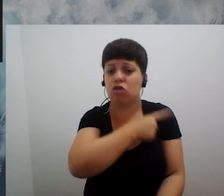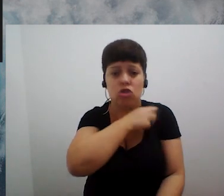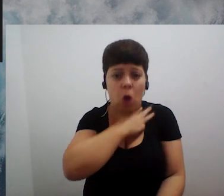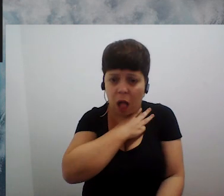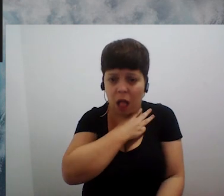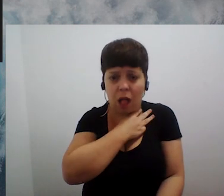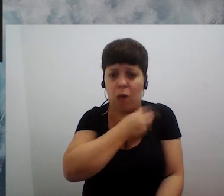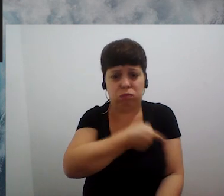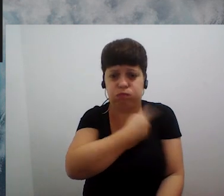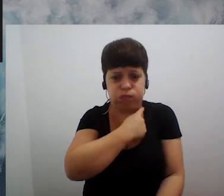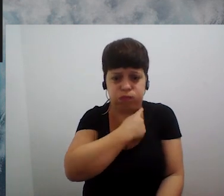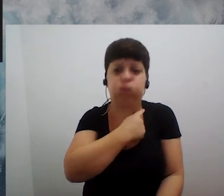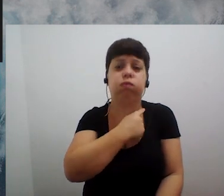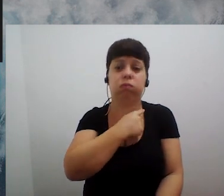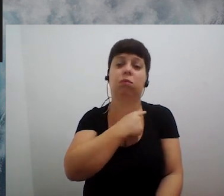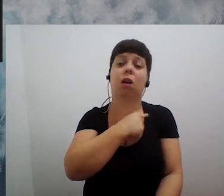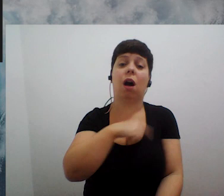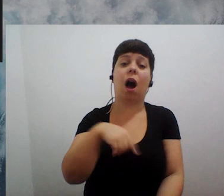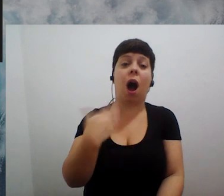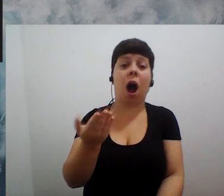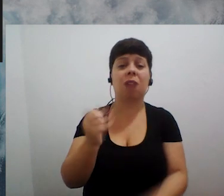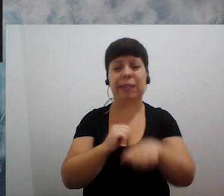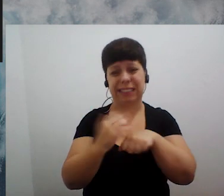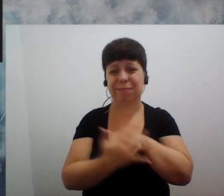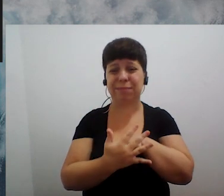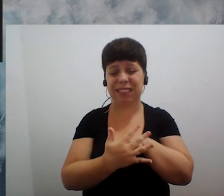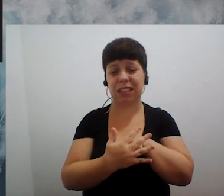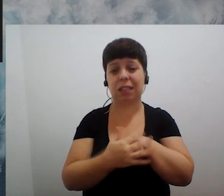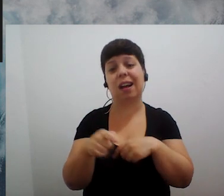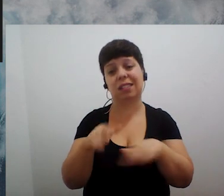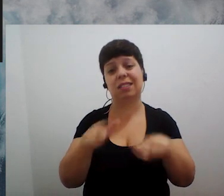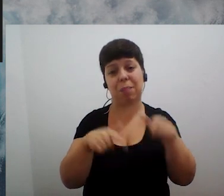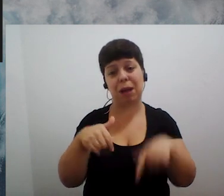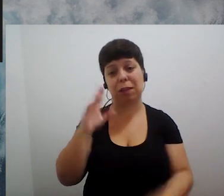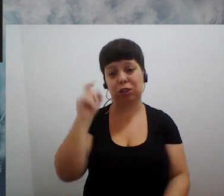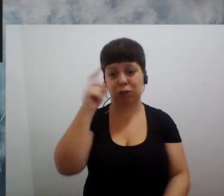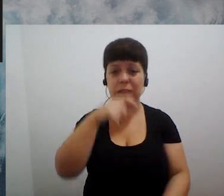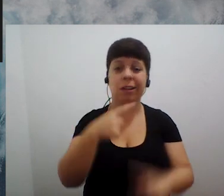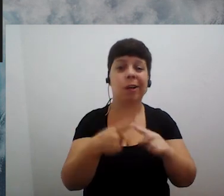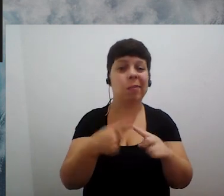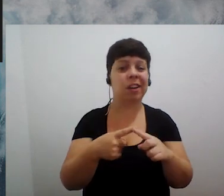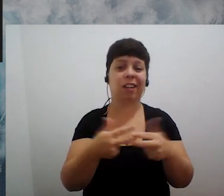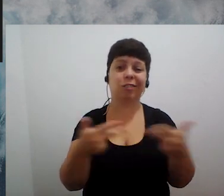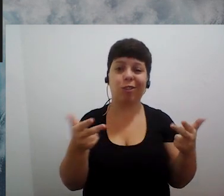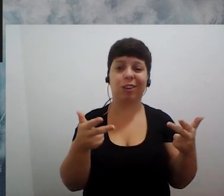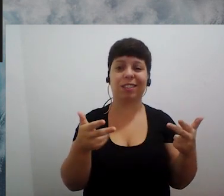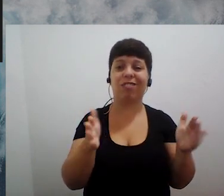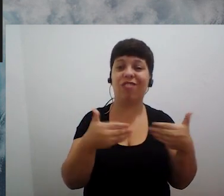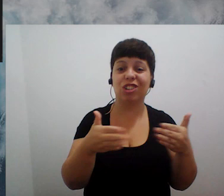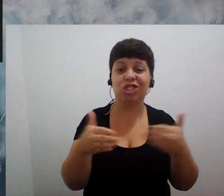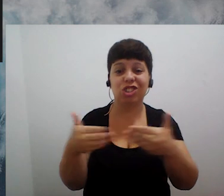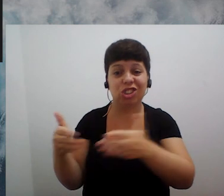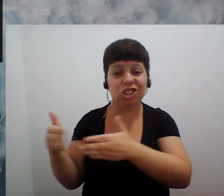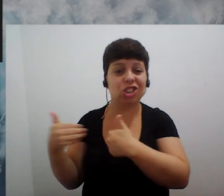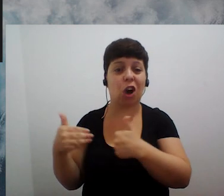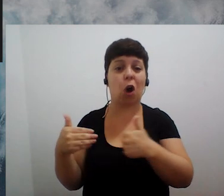de colégio. Mas depois que veio a pandemia, ficou mais difícil de fazer esse trabalho, porque fechou muita coisa, não